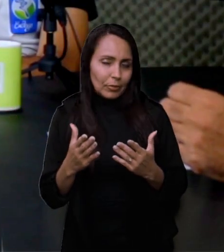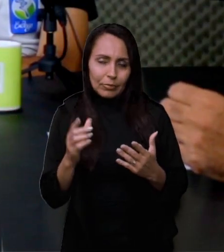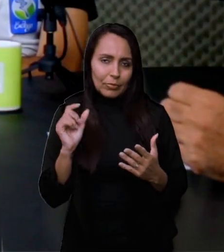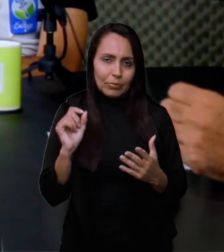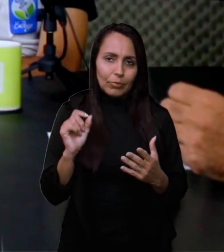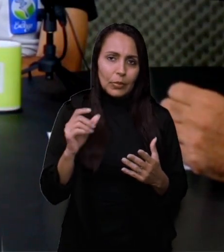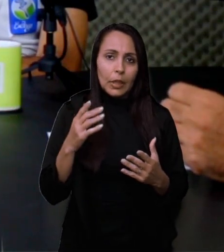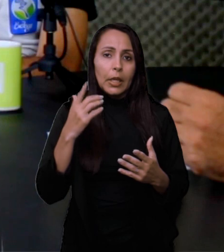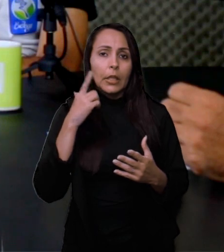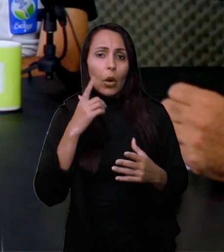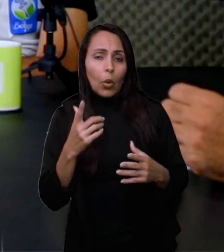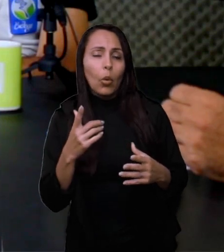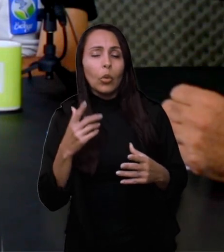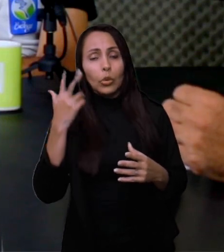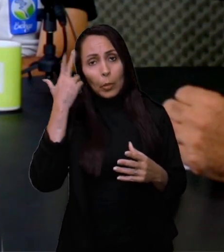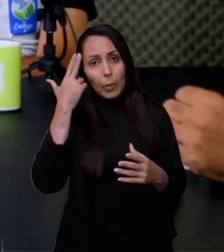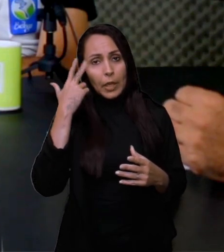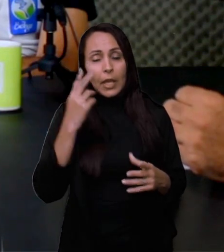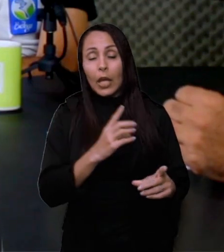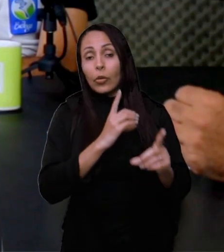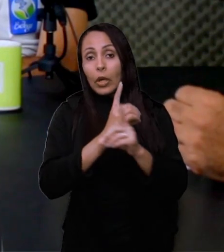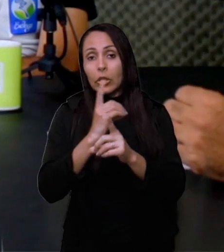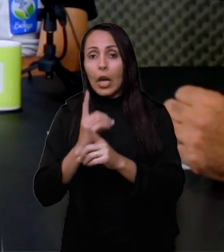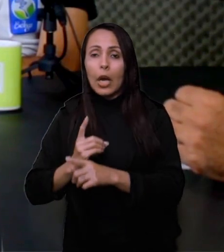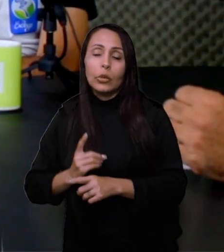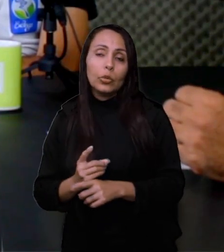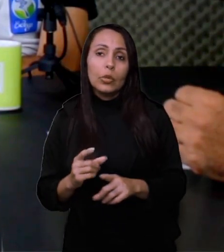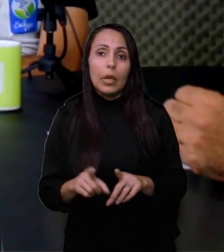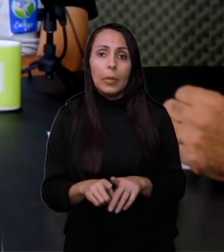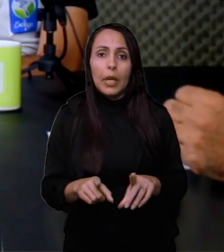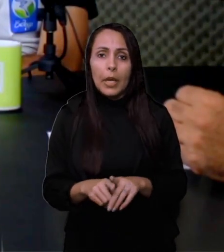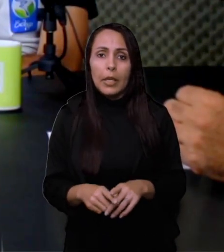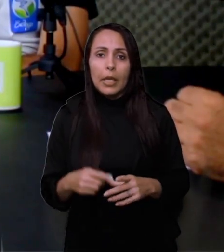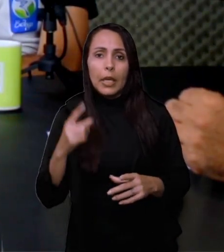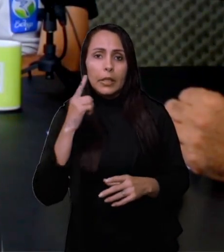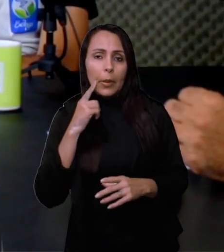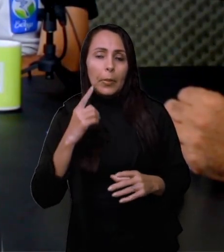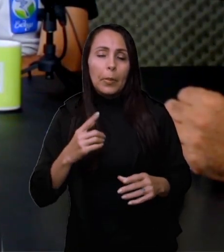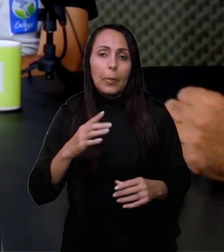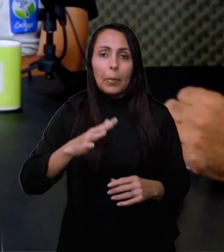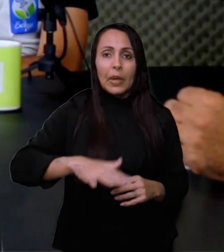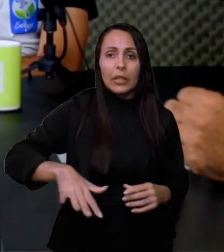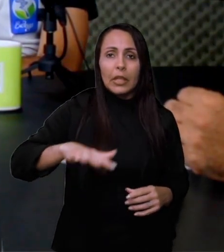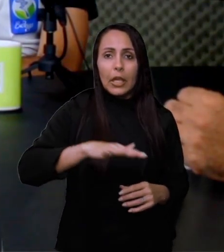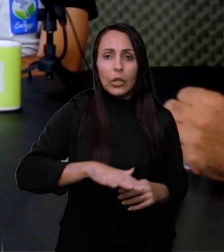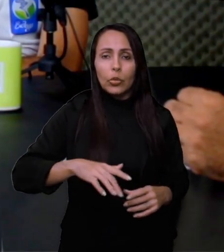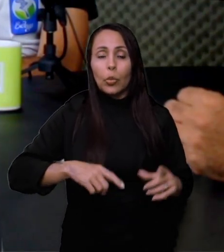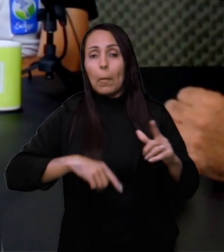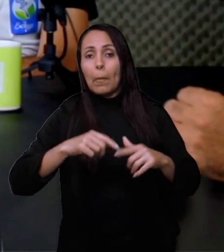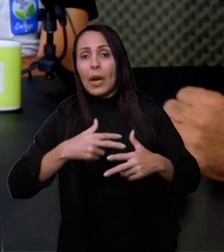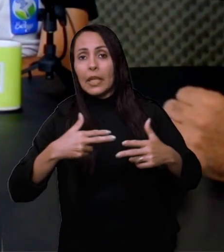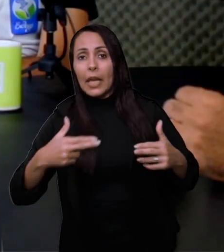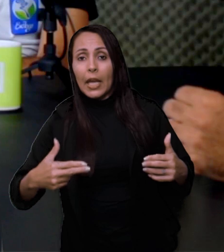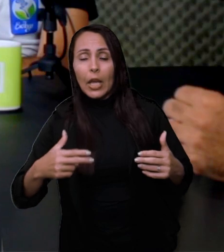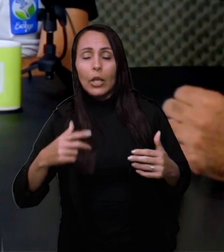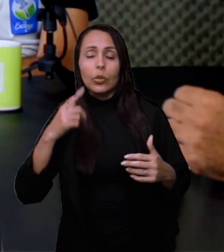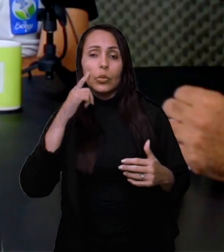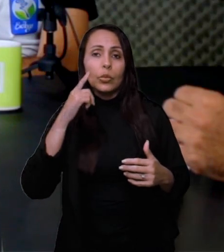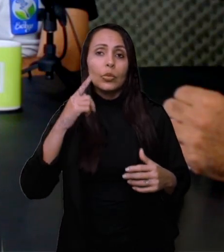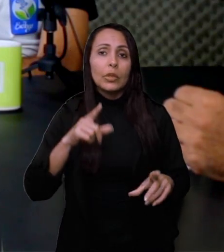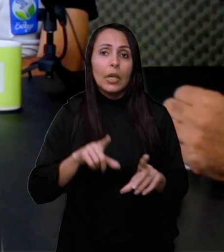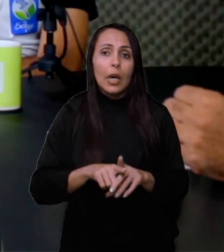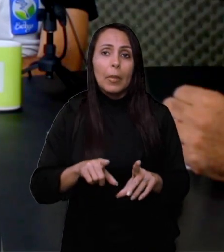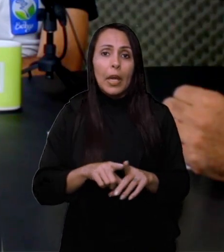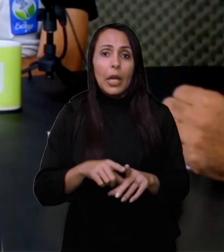Então, geralmente também é achado, já foi achado. O microplástico já foi achado dentro do leite materno, já foi achado